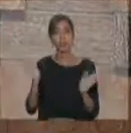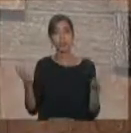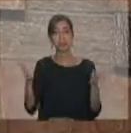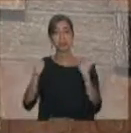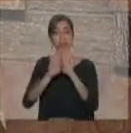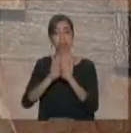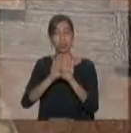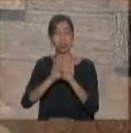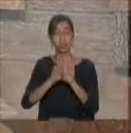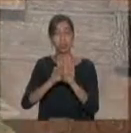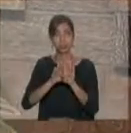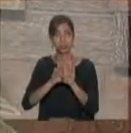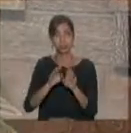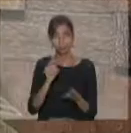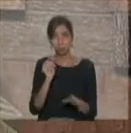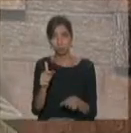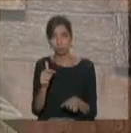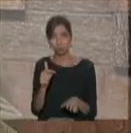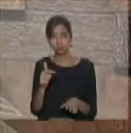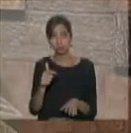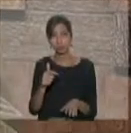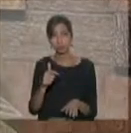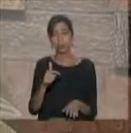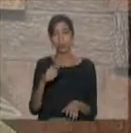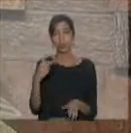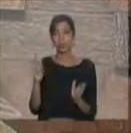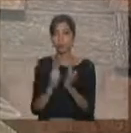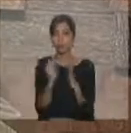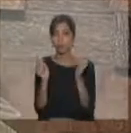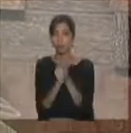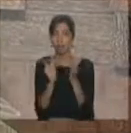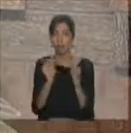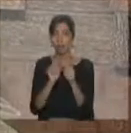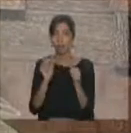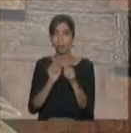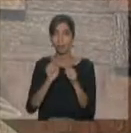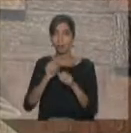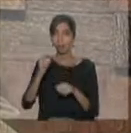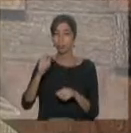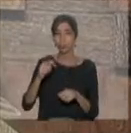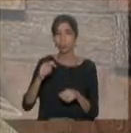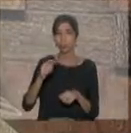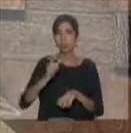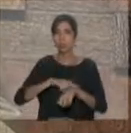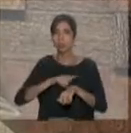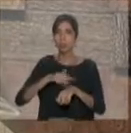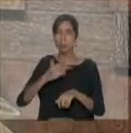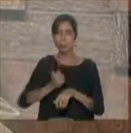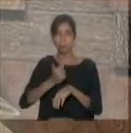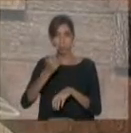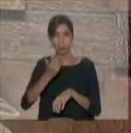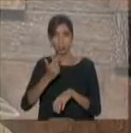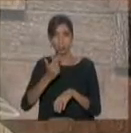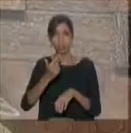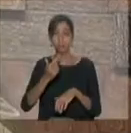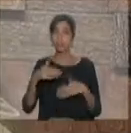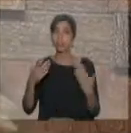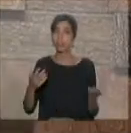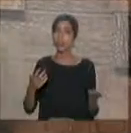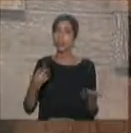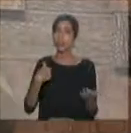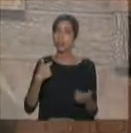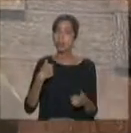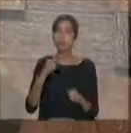fechando a 2ª edição do jornal, que fechava perto de meio-dia, e